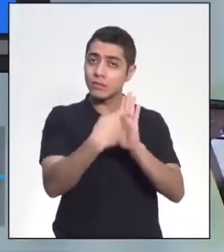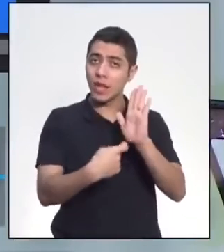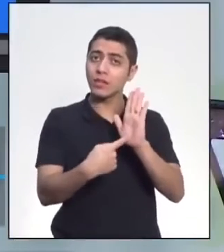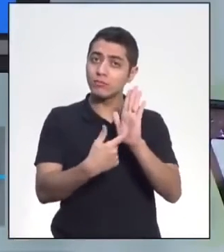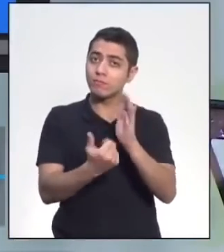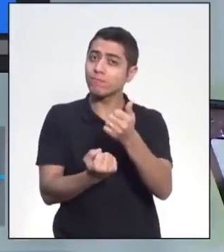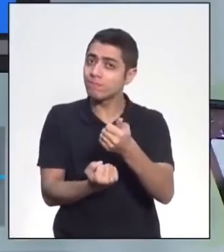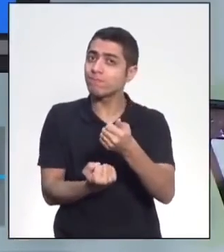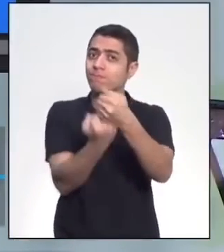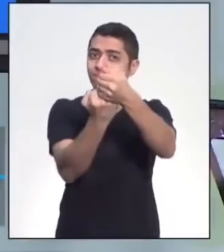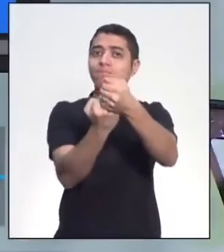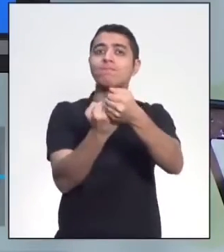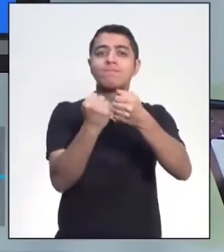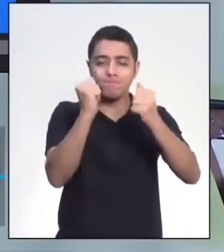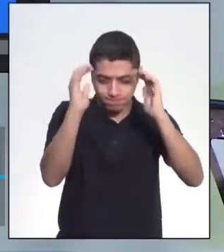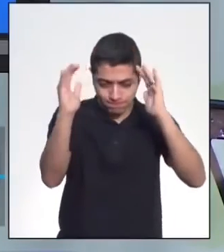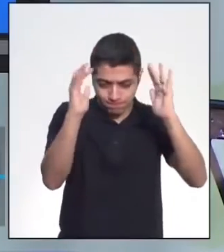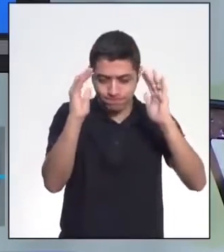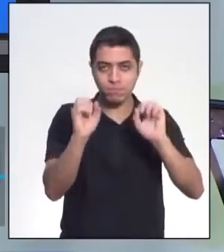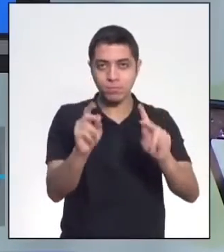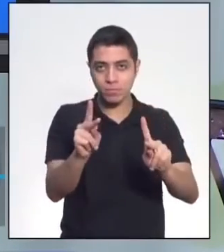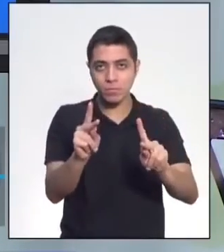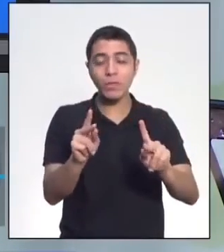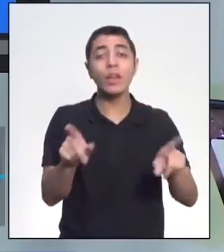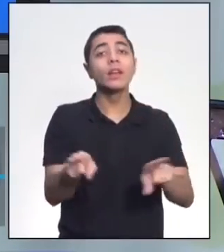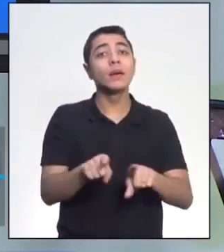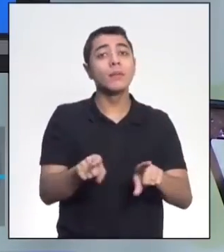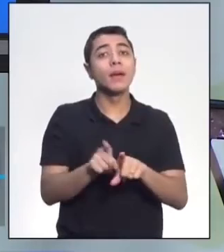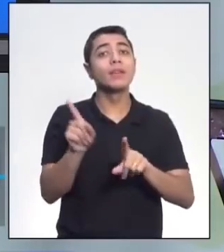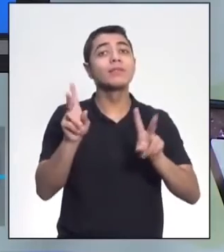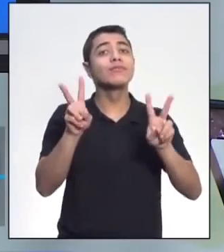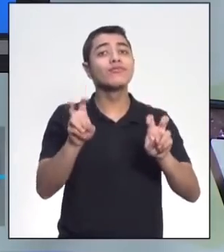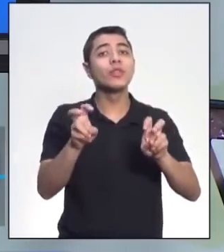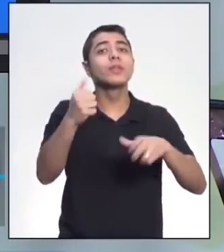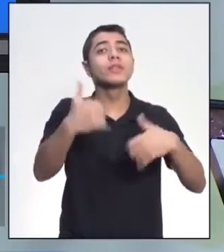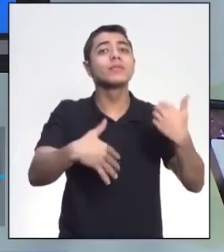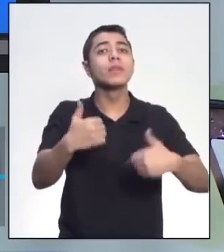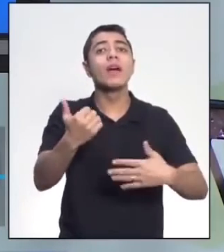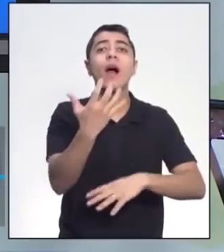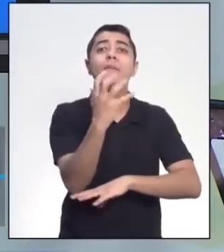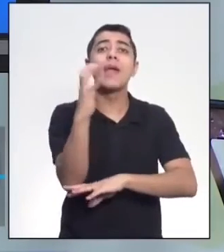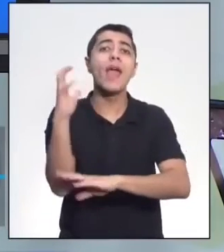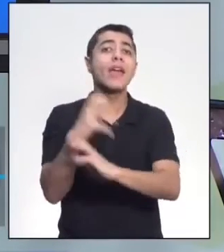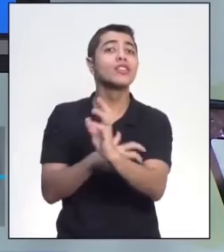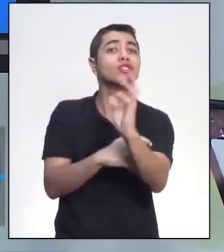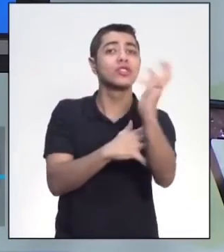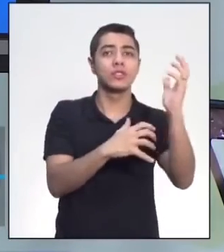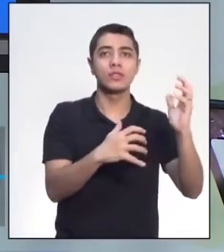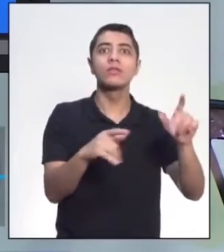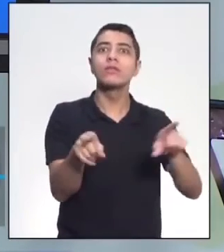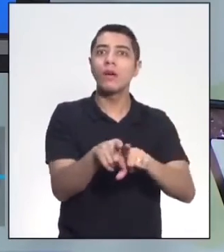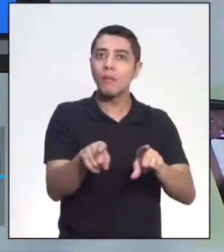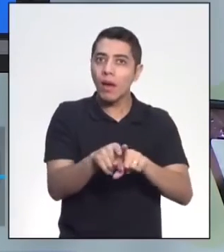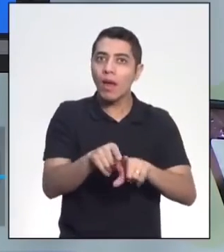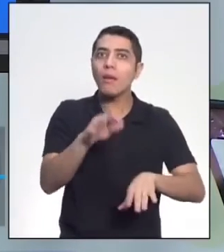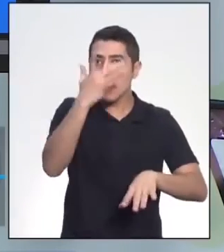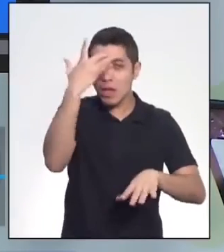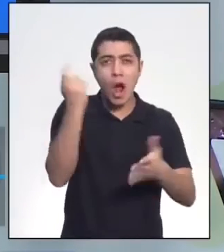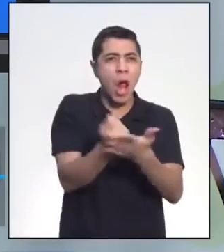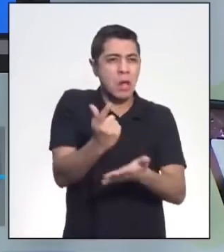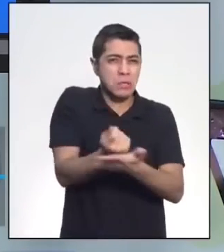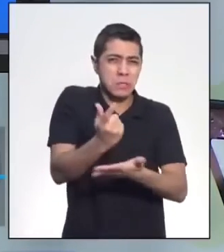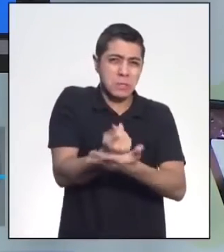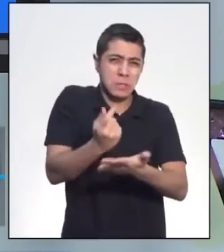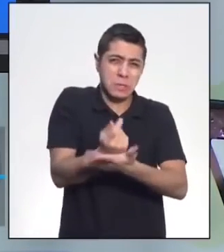momento que ele fala Tá sobre a bom. questão do meio ambiente, né? Porque Fala também. o consumo desenfreado, ele afeta inclusive o meio ambiente. Porque tem uma coisa chamada, não está